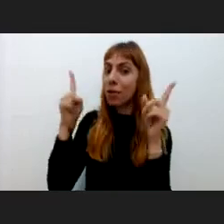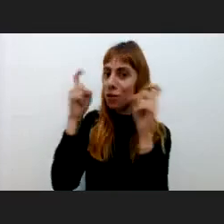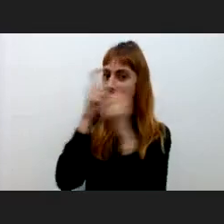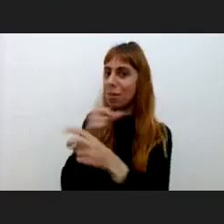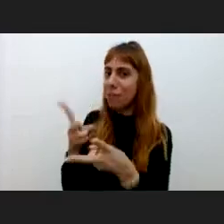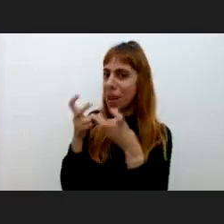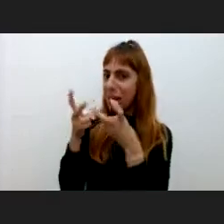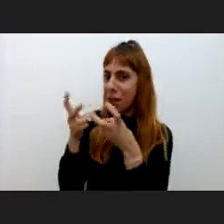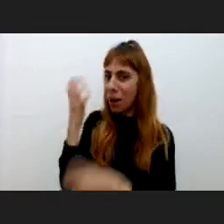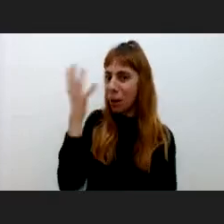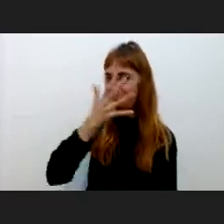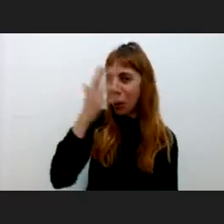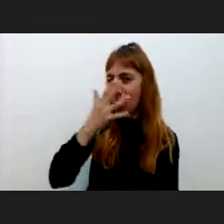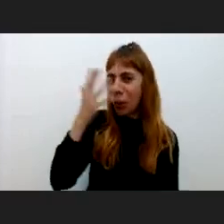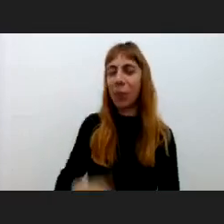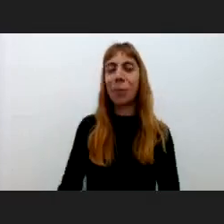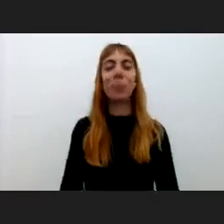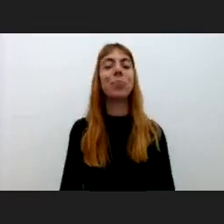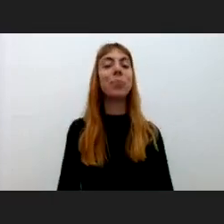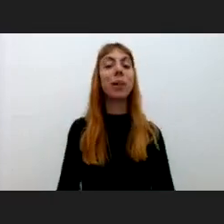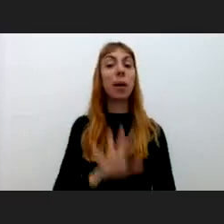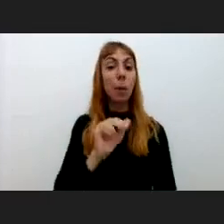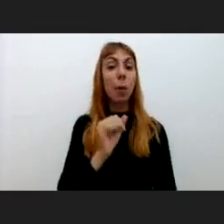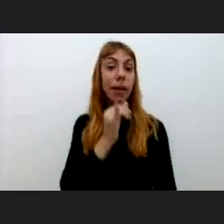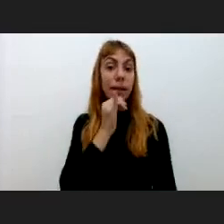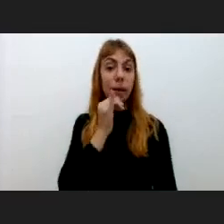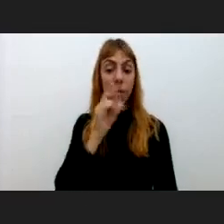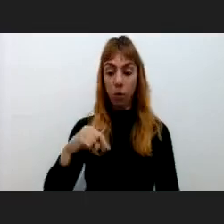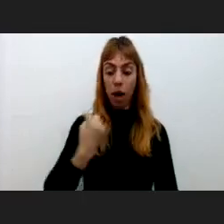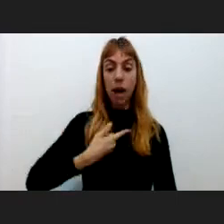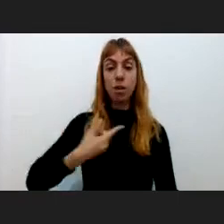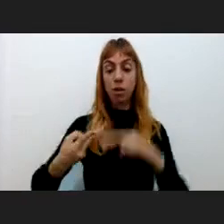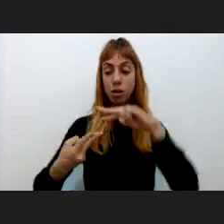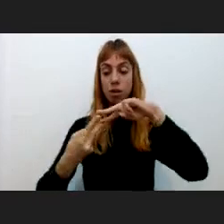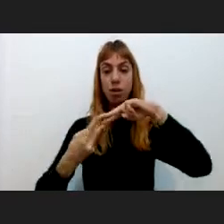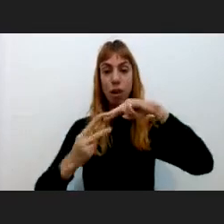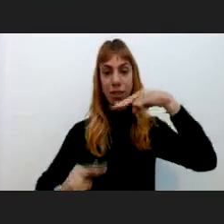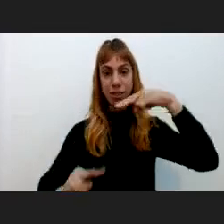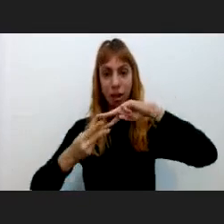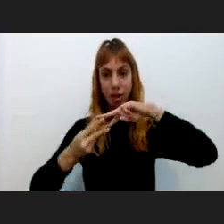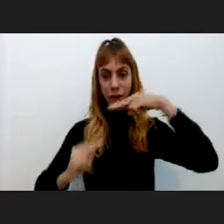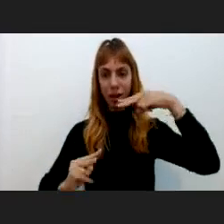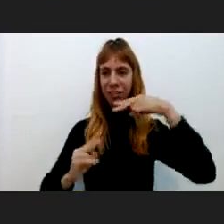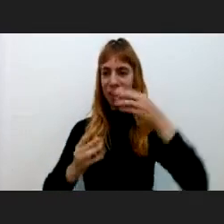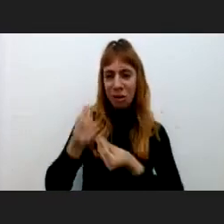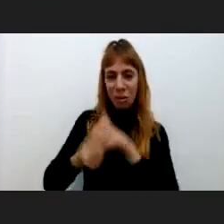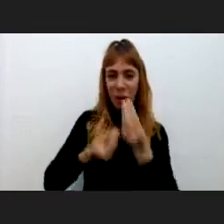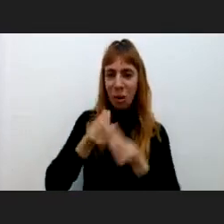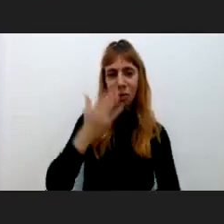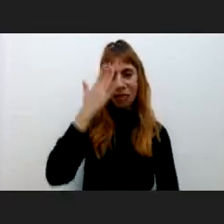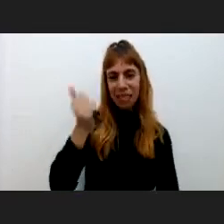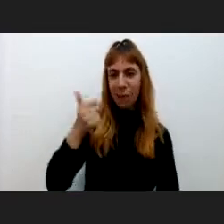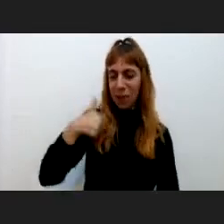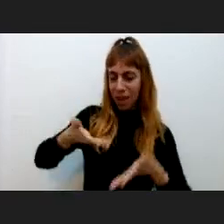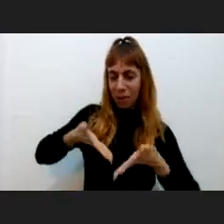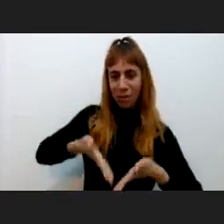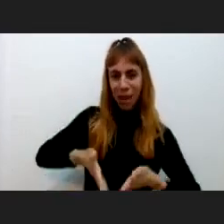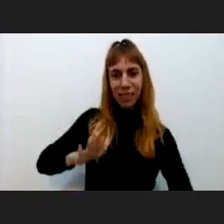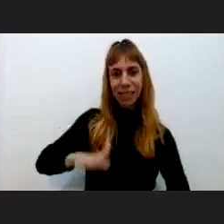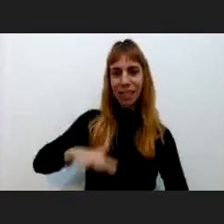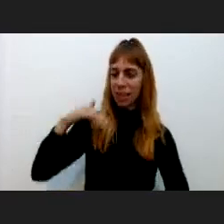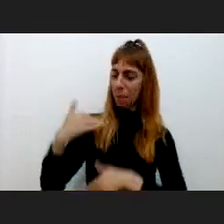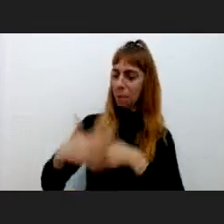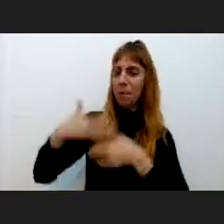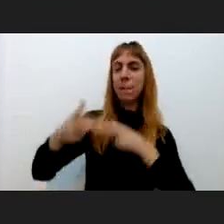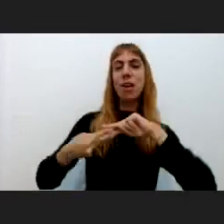sabe quais são os genes que a gente herdou, mas se a gente na